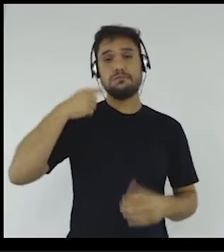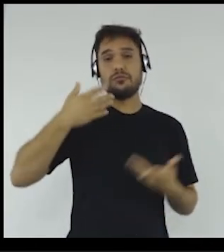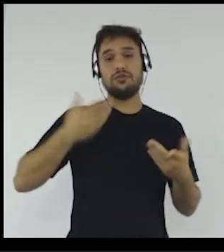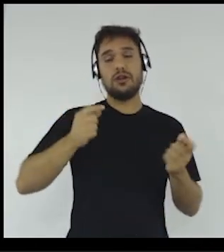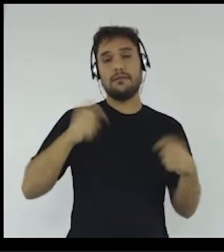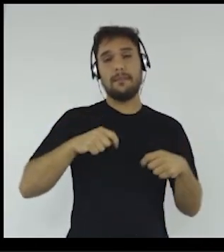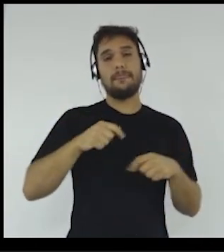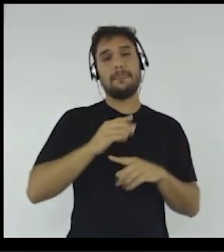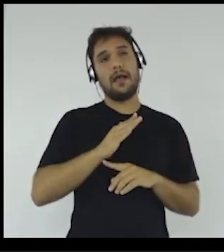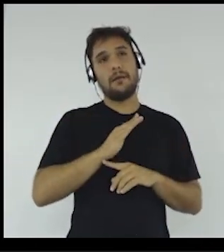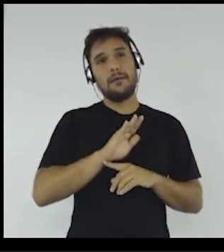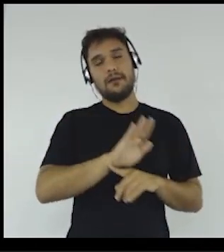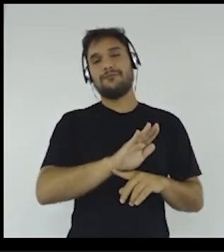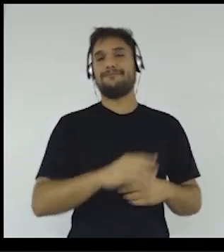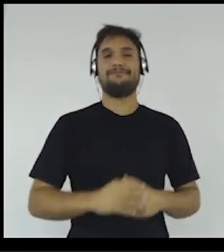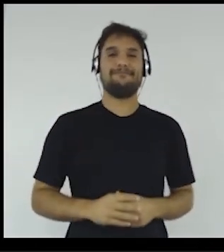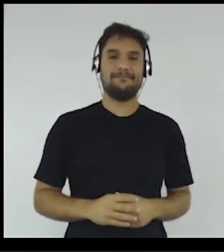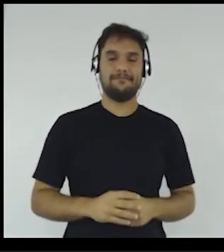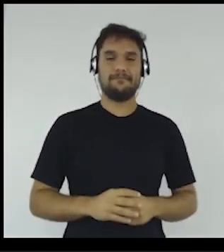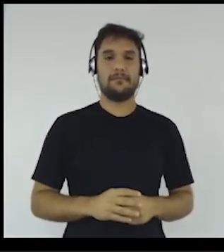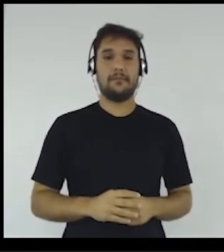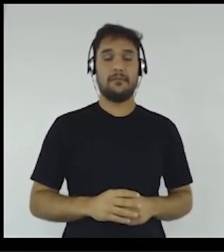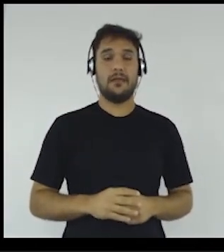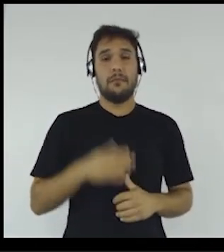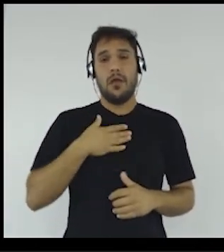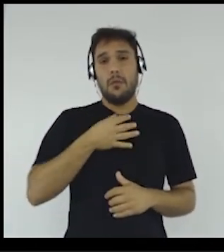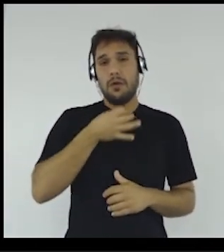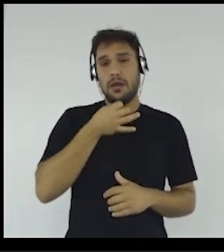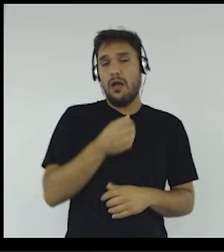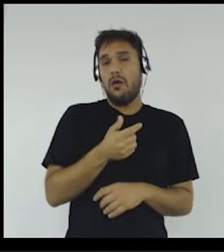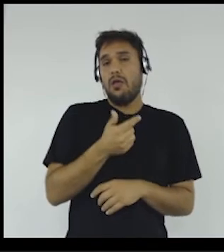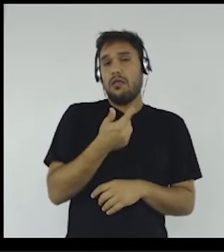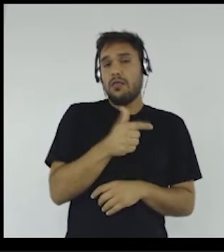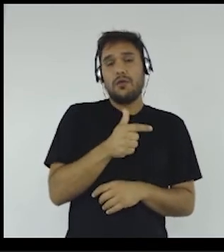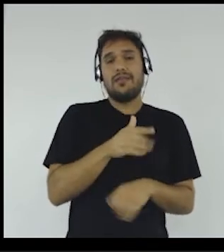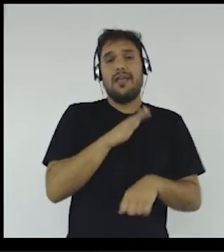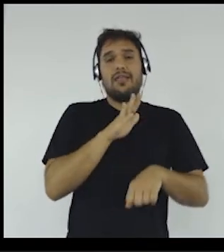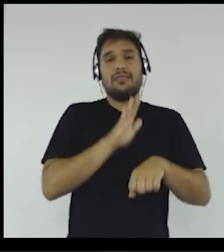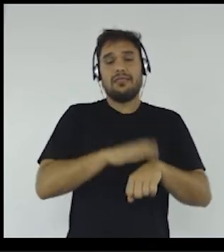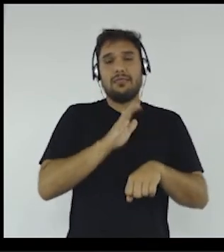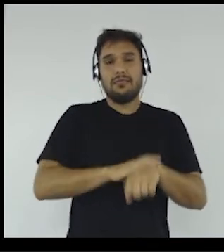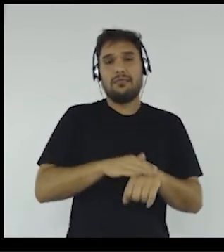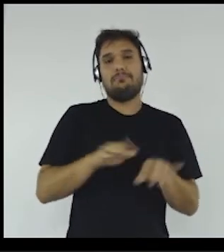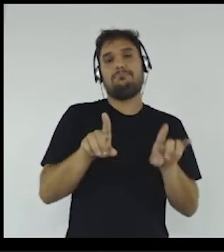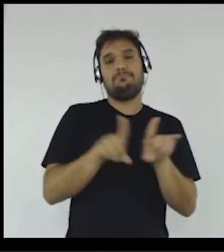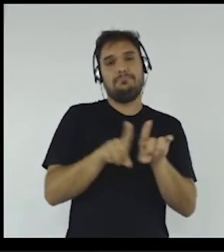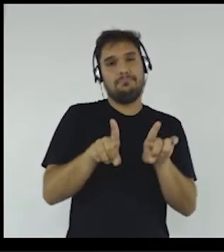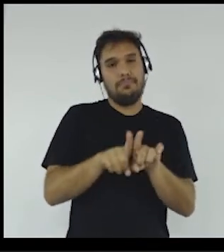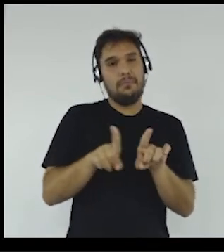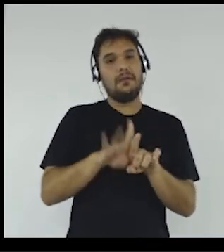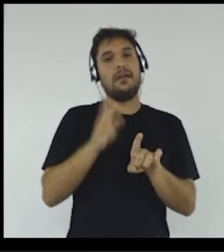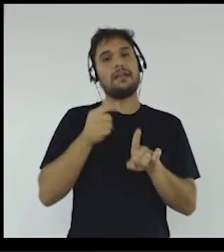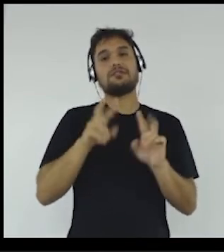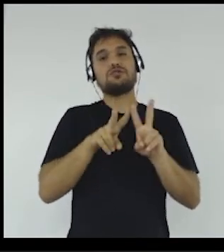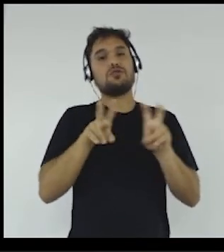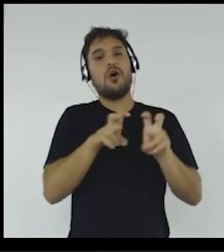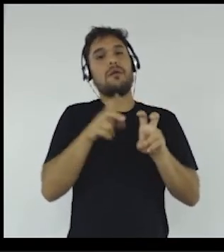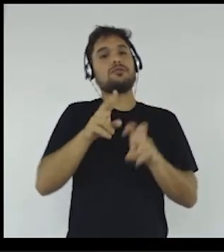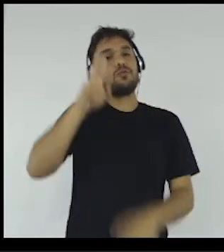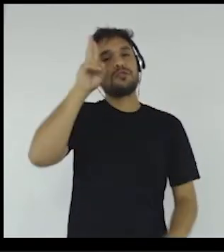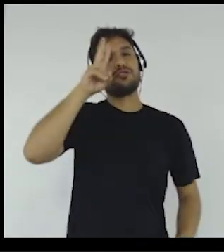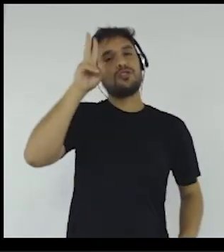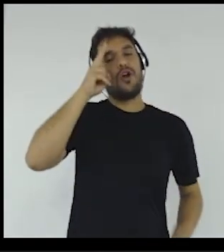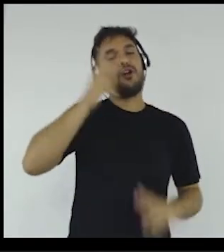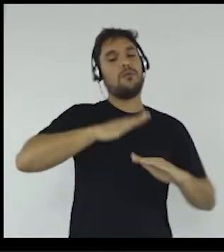ser um facilitador. Julgo que não haveria tempo suficiente para discorrer sobre a sua história, sobre